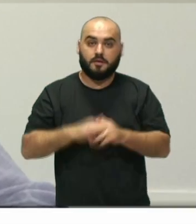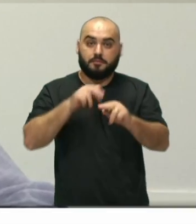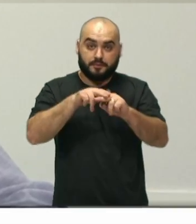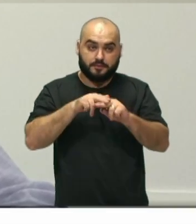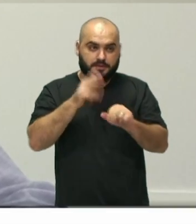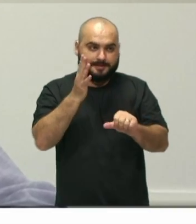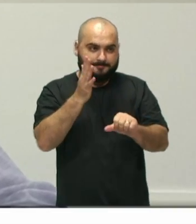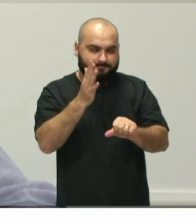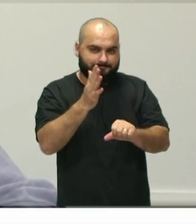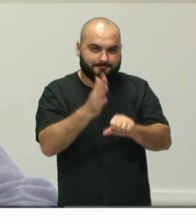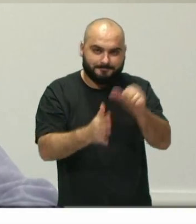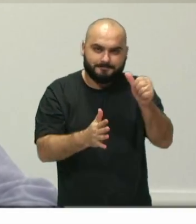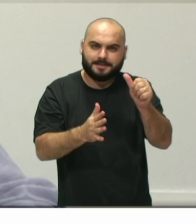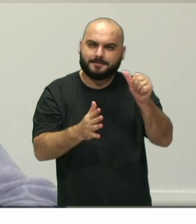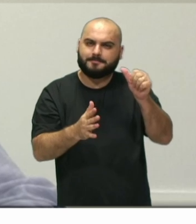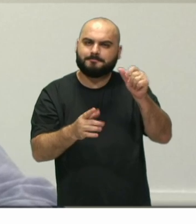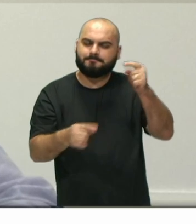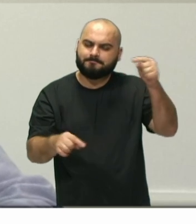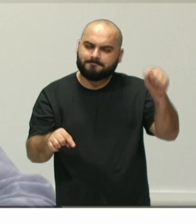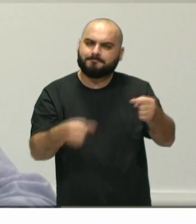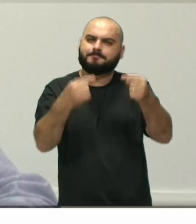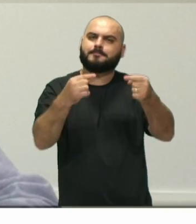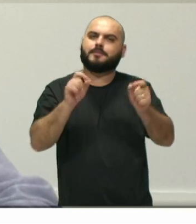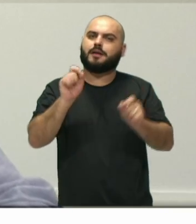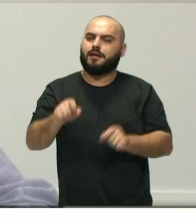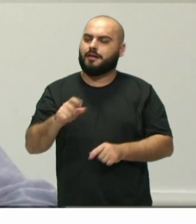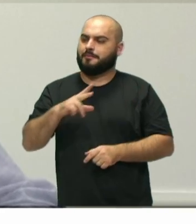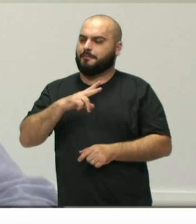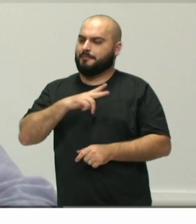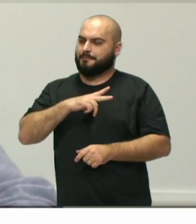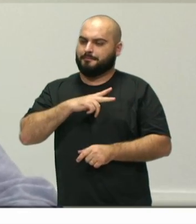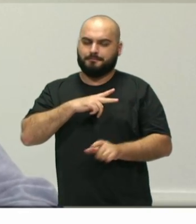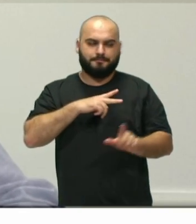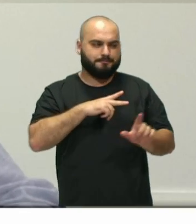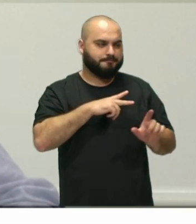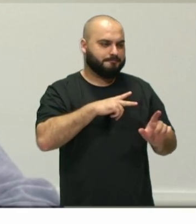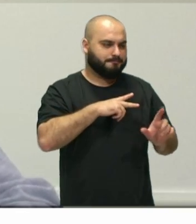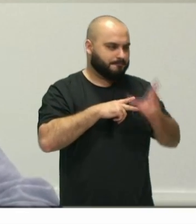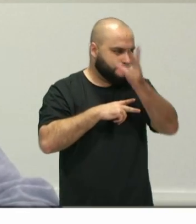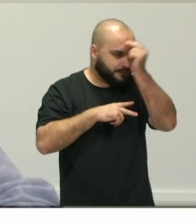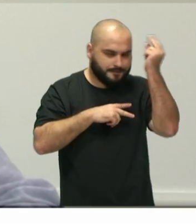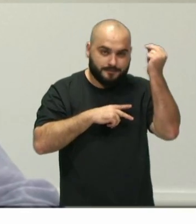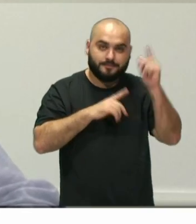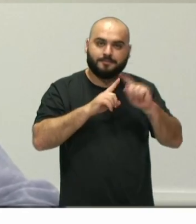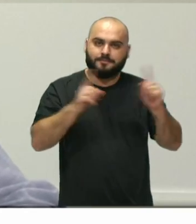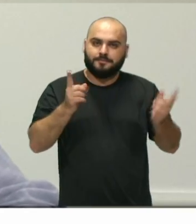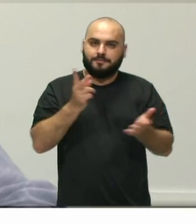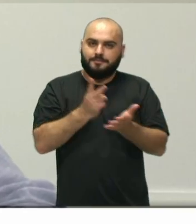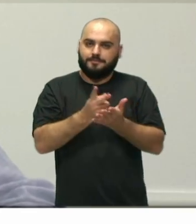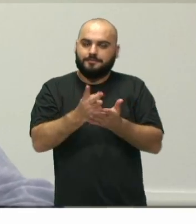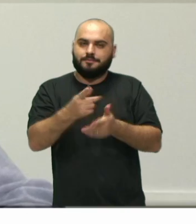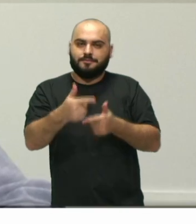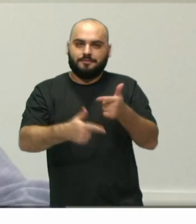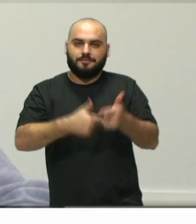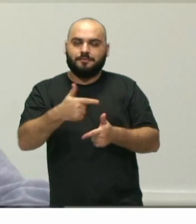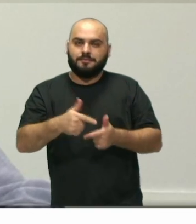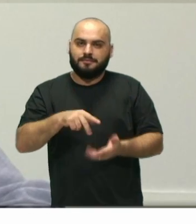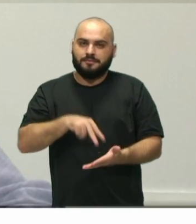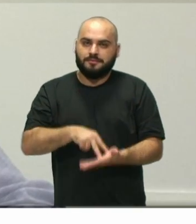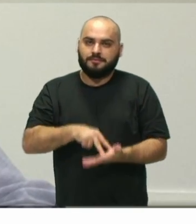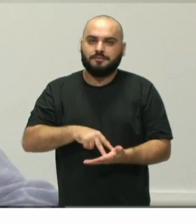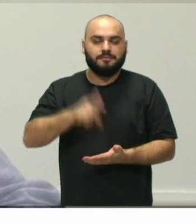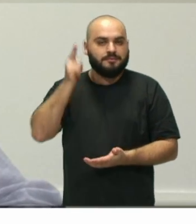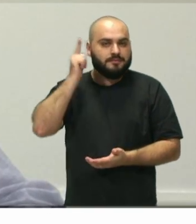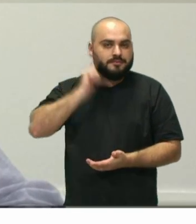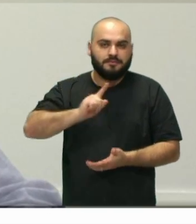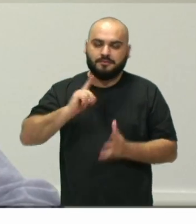desafio, na verdade, neste momento, é essa questão do privado para o público, mas que a gente se mantém trabalhando firme para que as coisas encaminhem